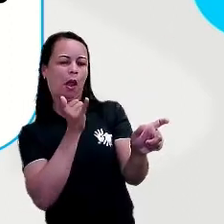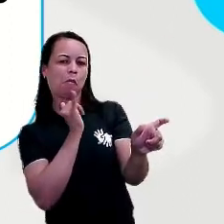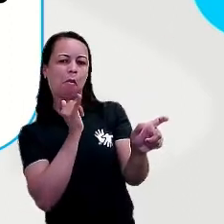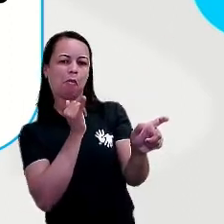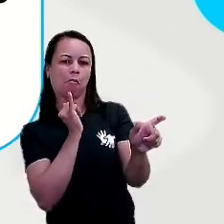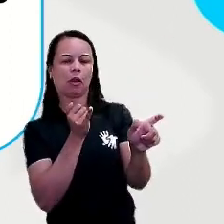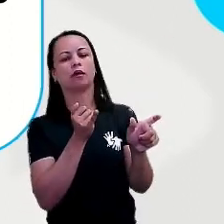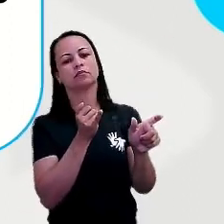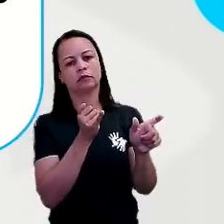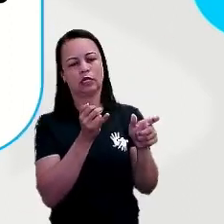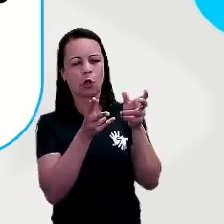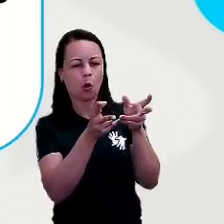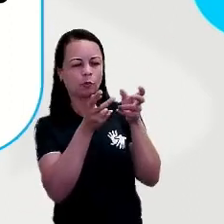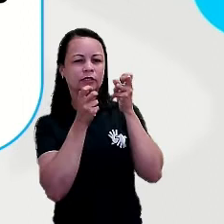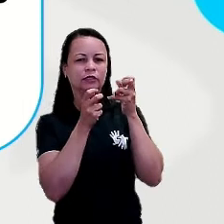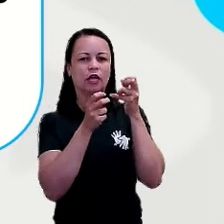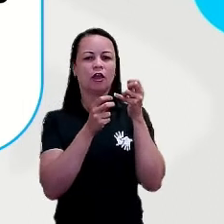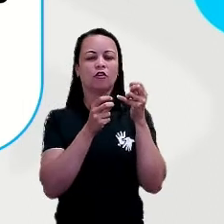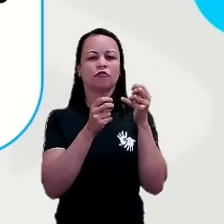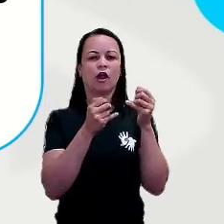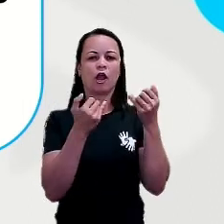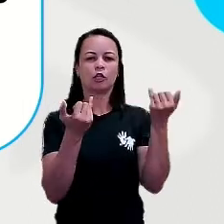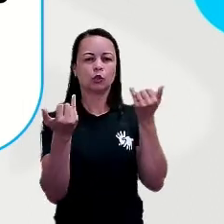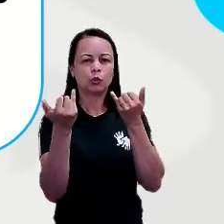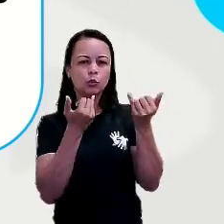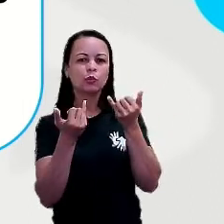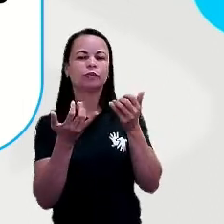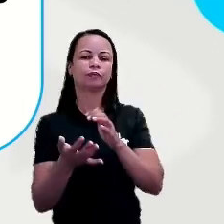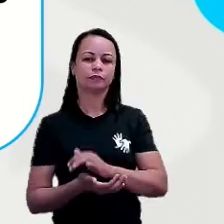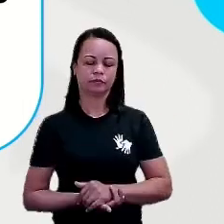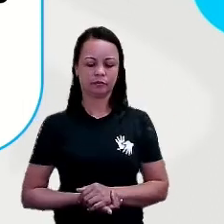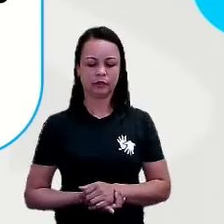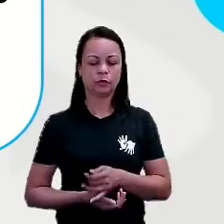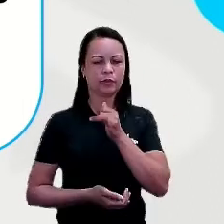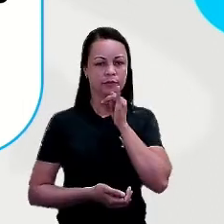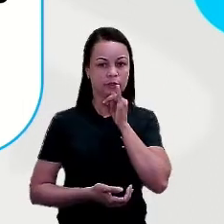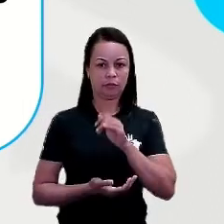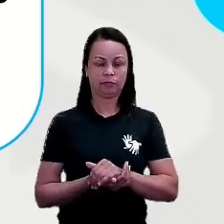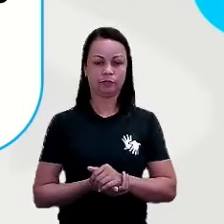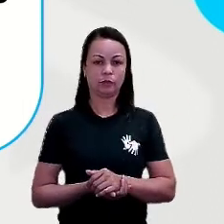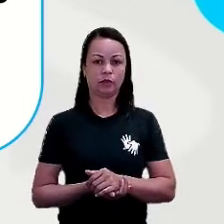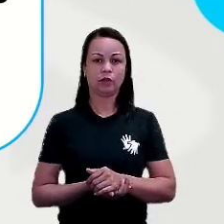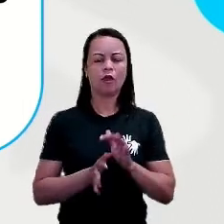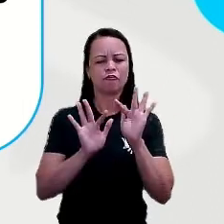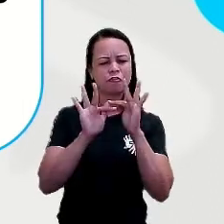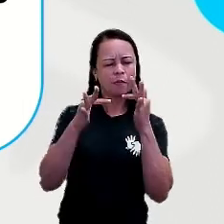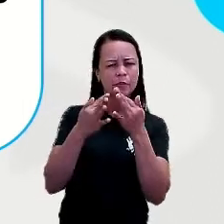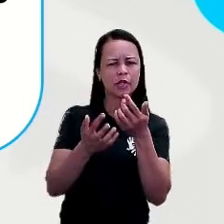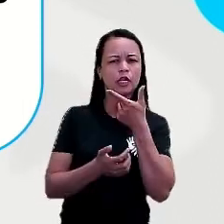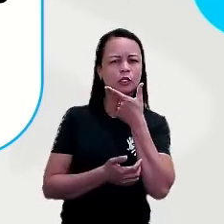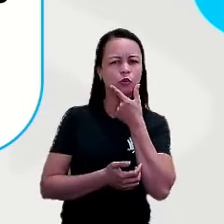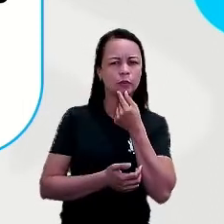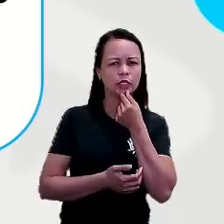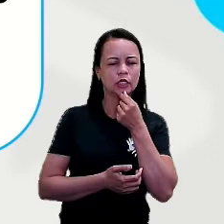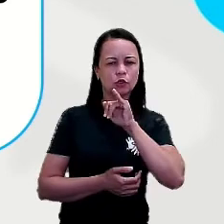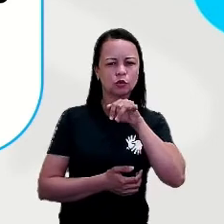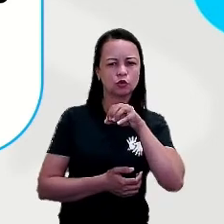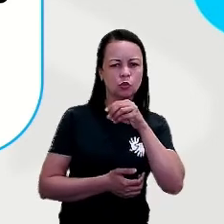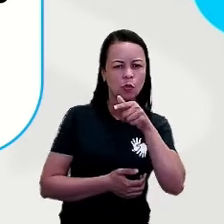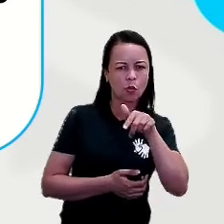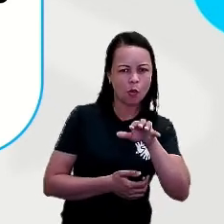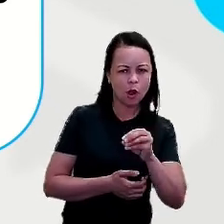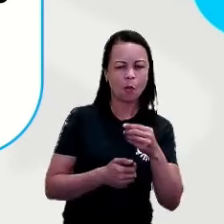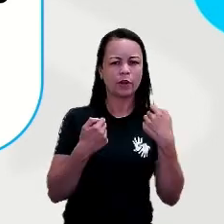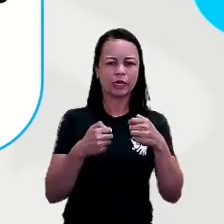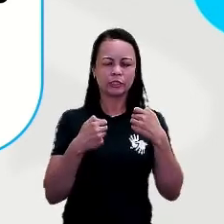a gente. Um exemplo. Os pais de João precisavam viajar a trabalho com